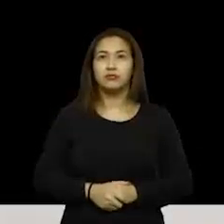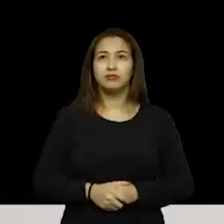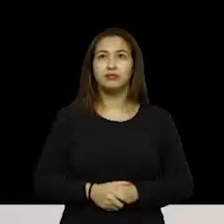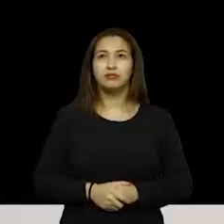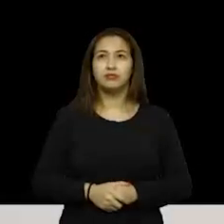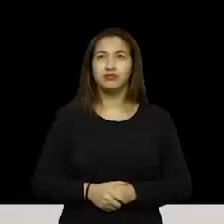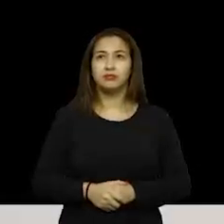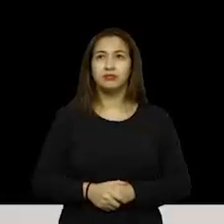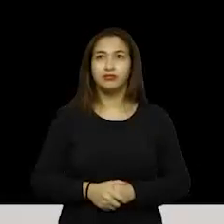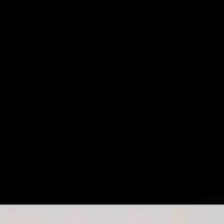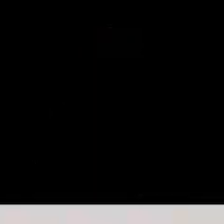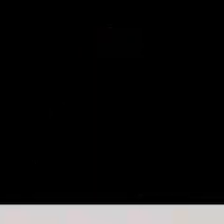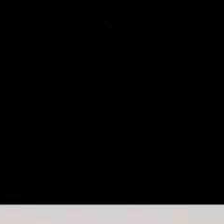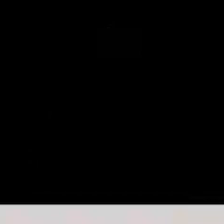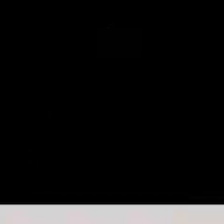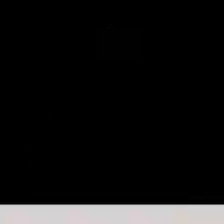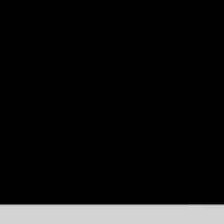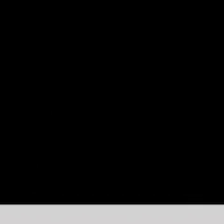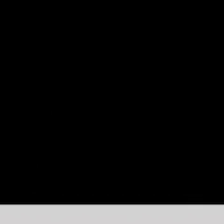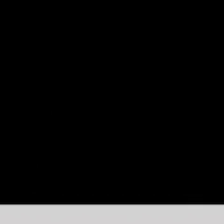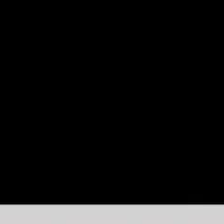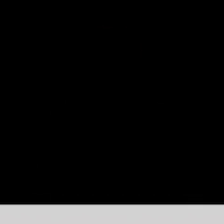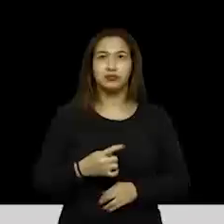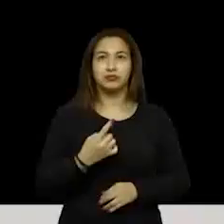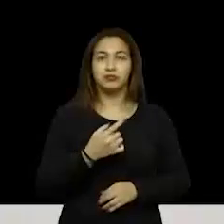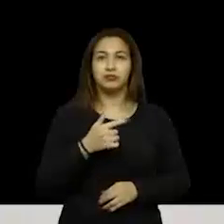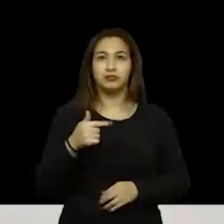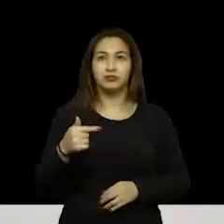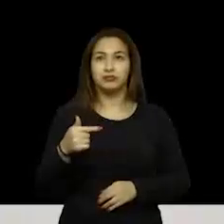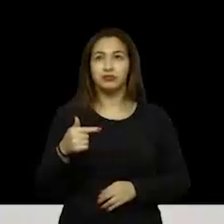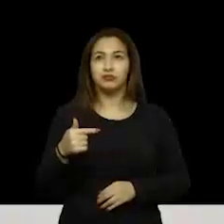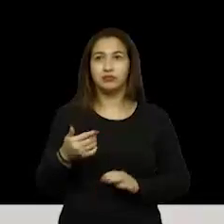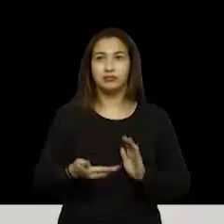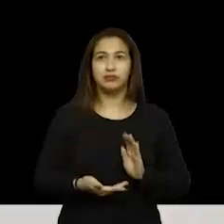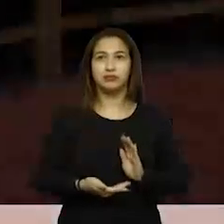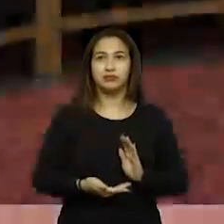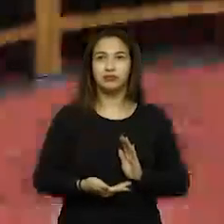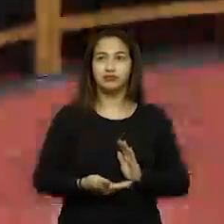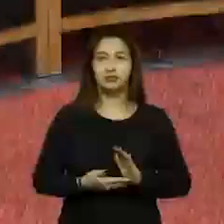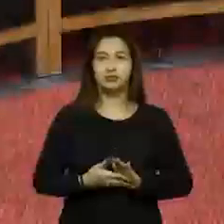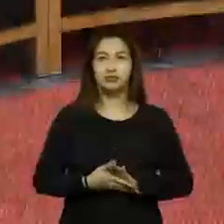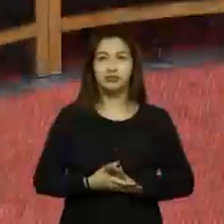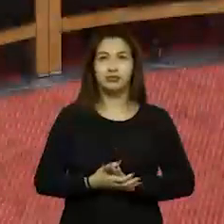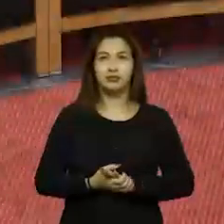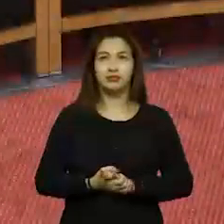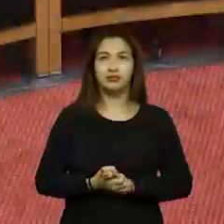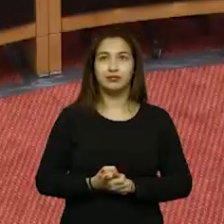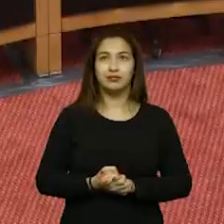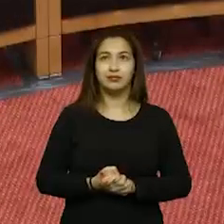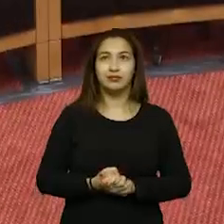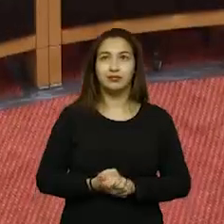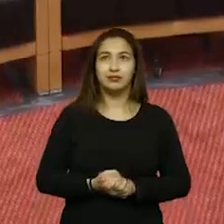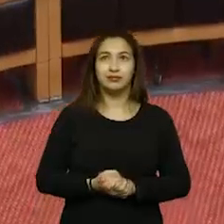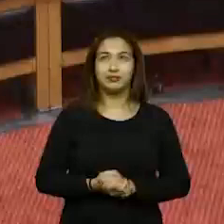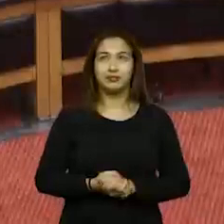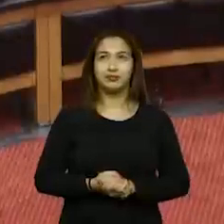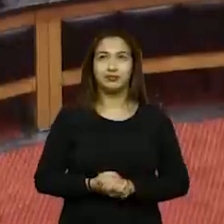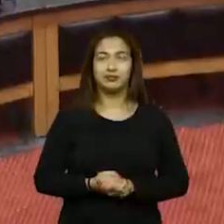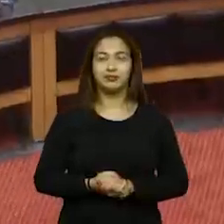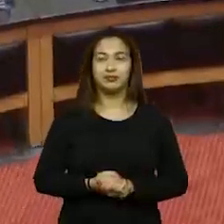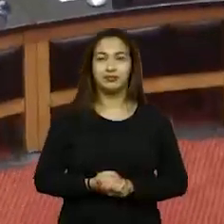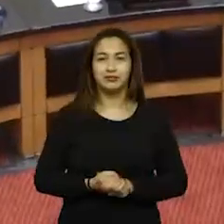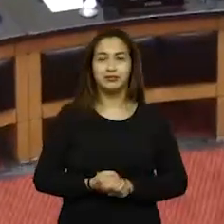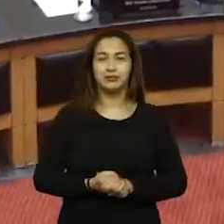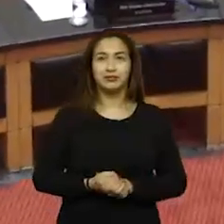17. 17 fica retirada, então. Pela ordem, presidente. Pela ordem, deputado